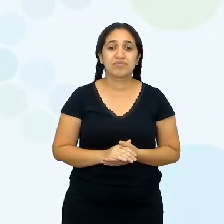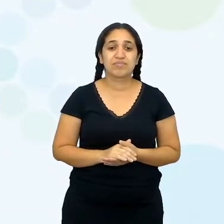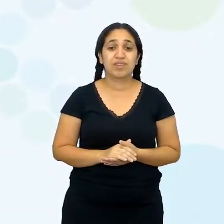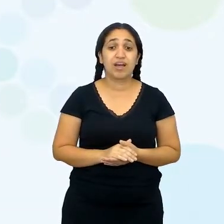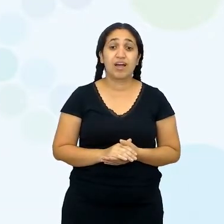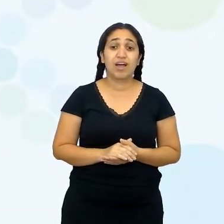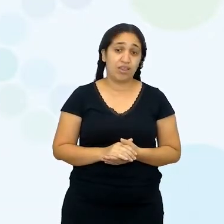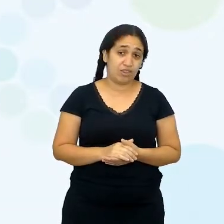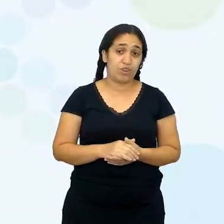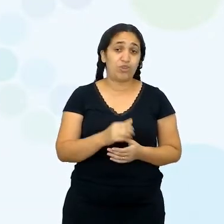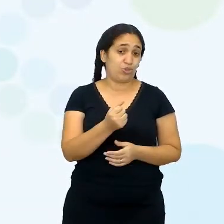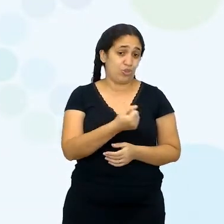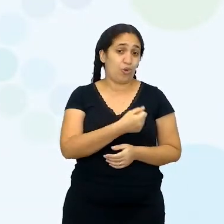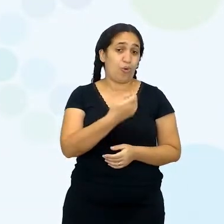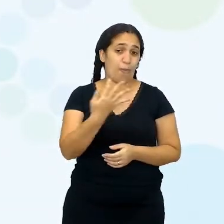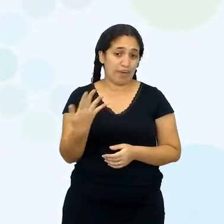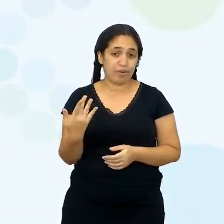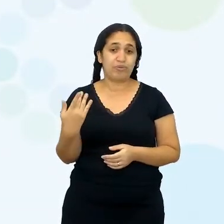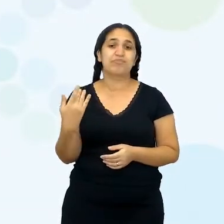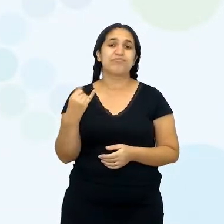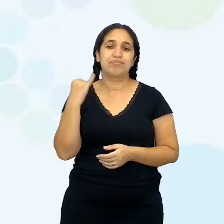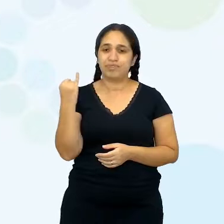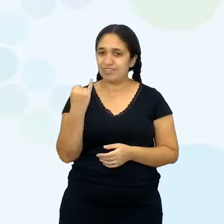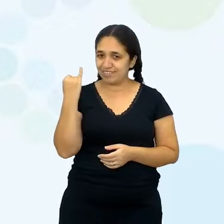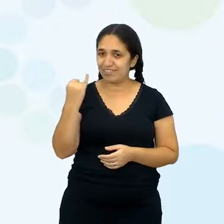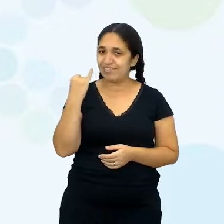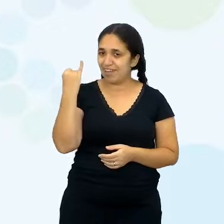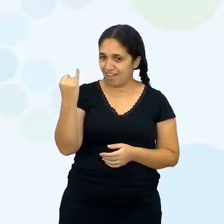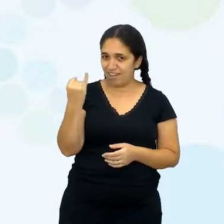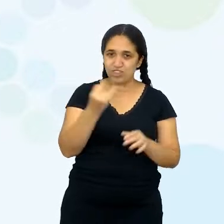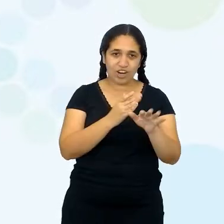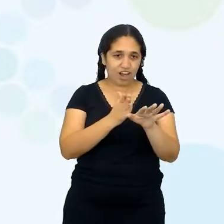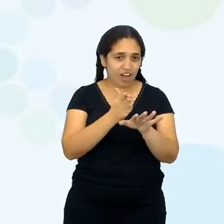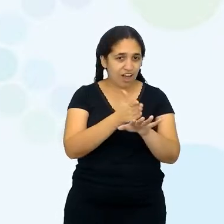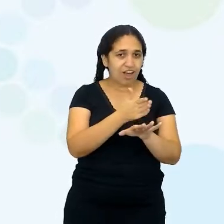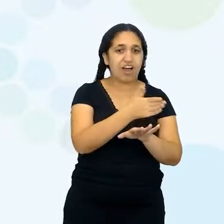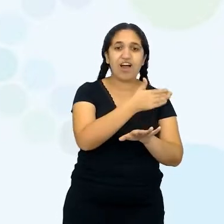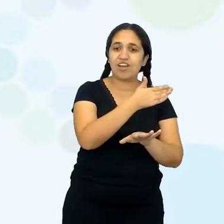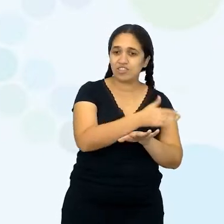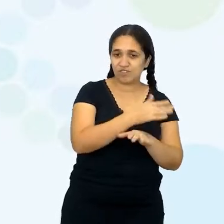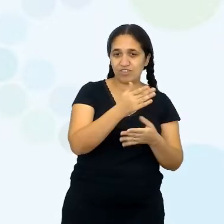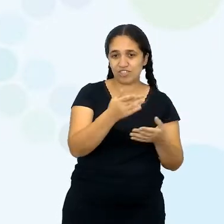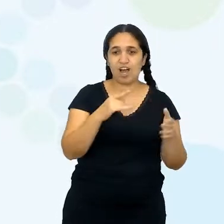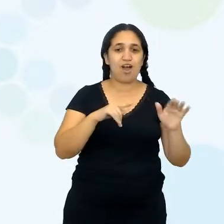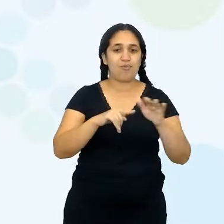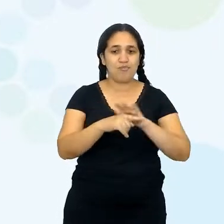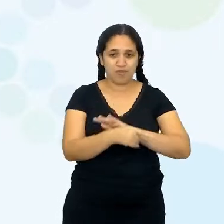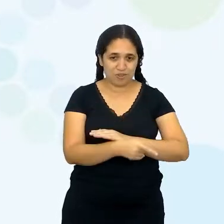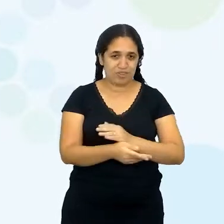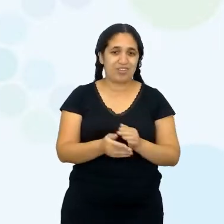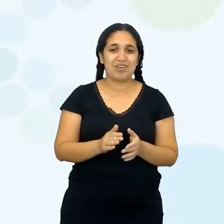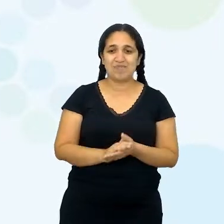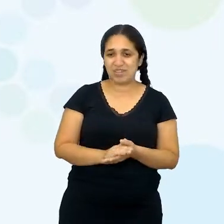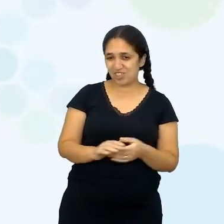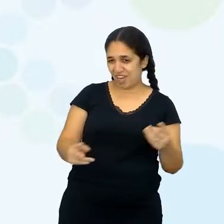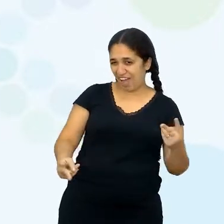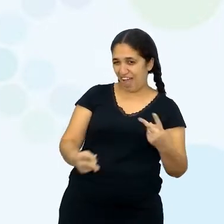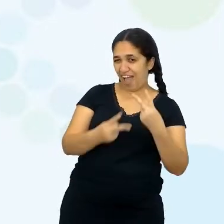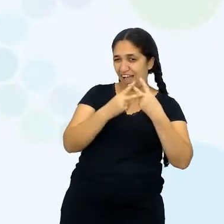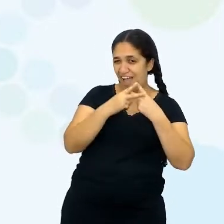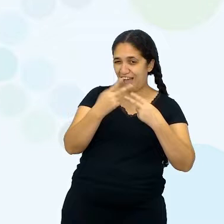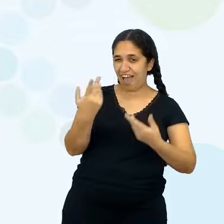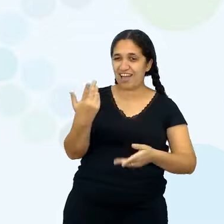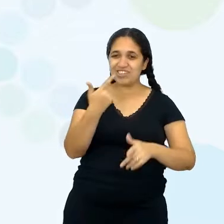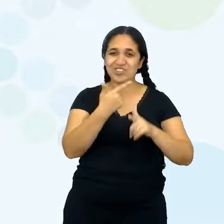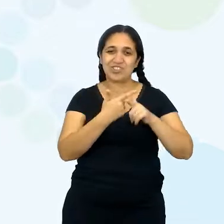Números também importam, que é a unidade curricular, ela se divide no aprofundamento que eu já cantei a bola, hashtag